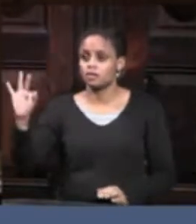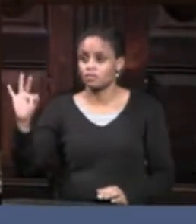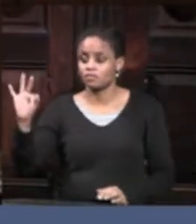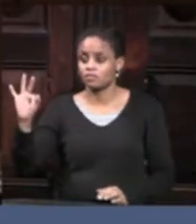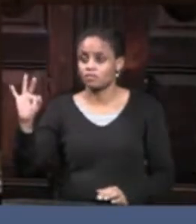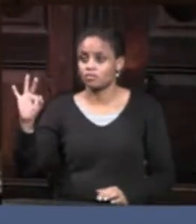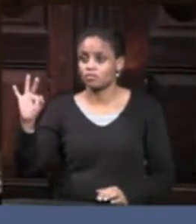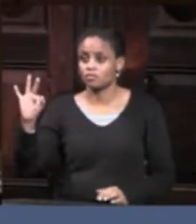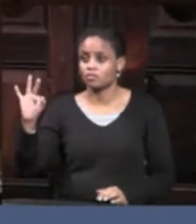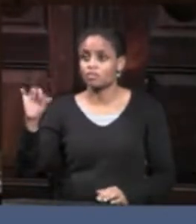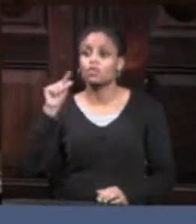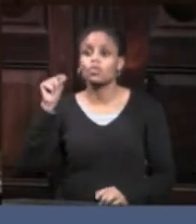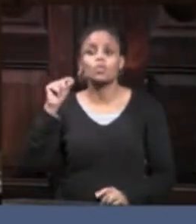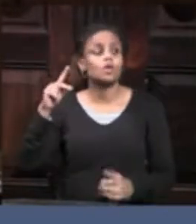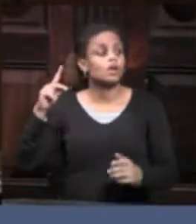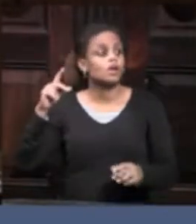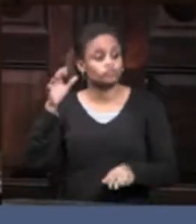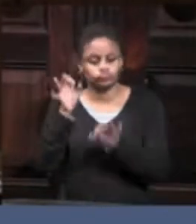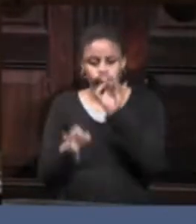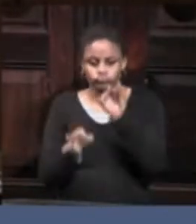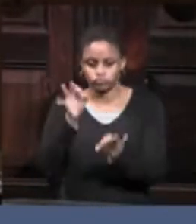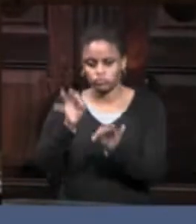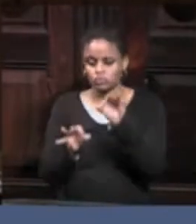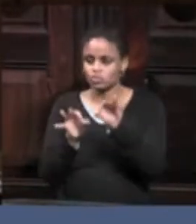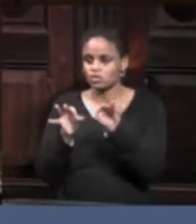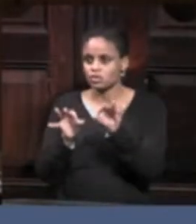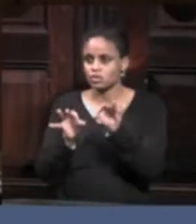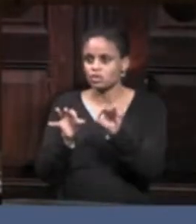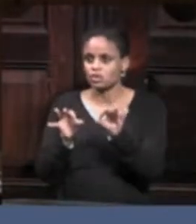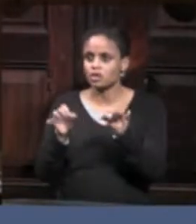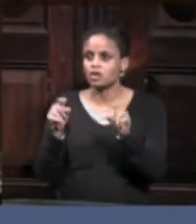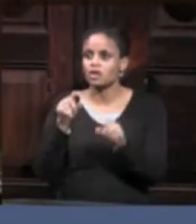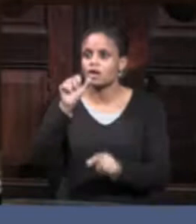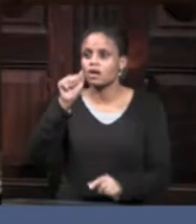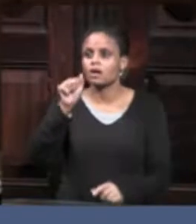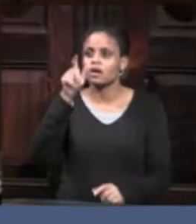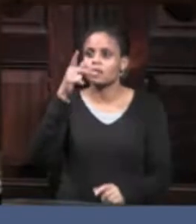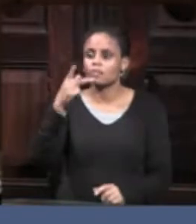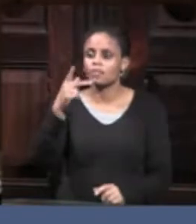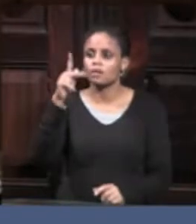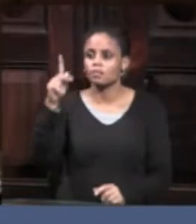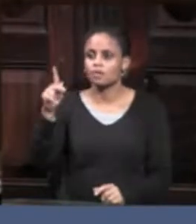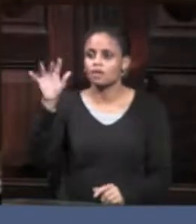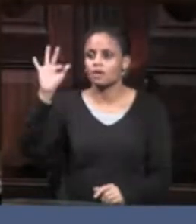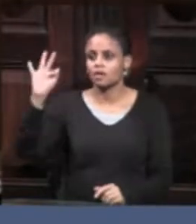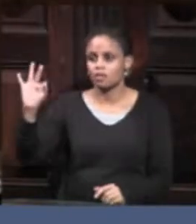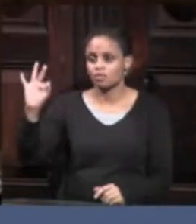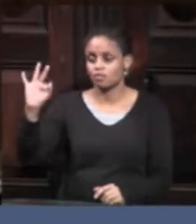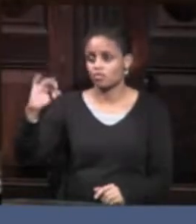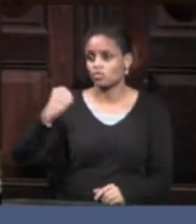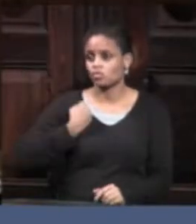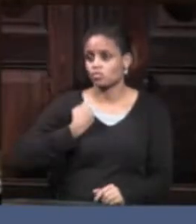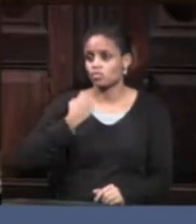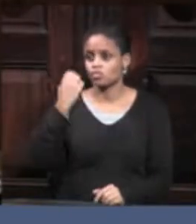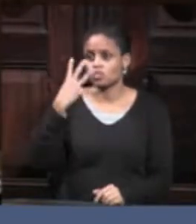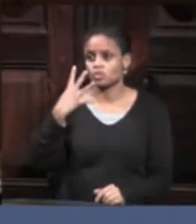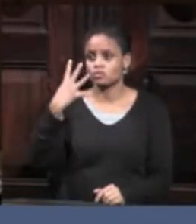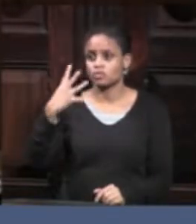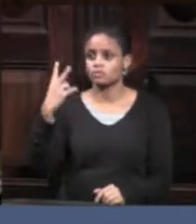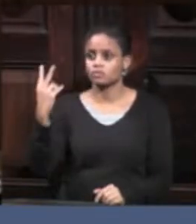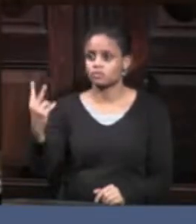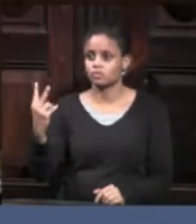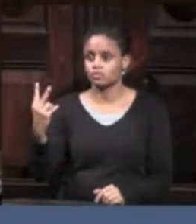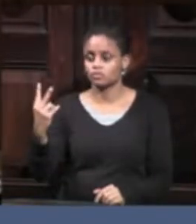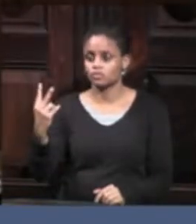julgamento sobre uma ADPF, a ADPF 442, que foi